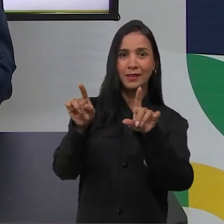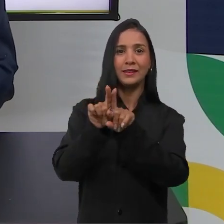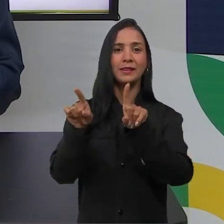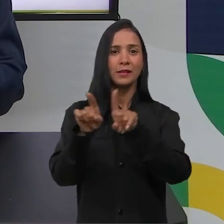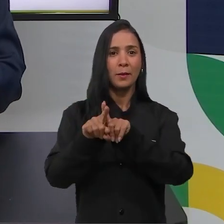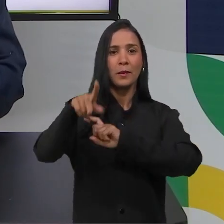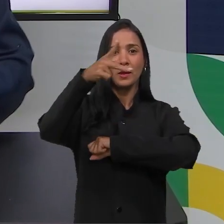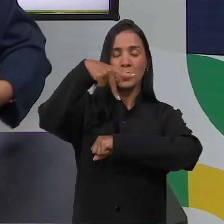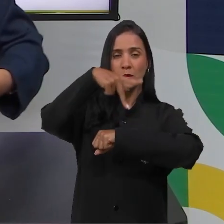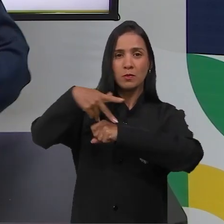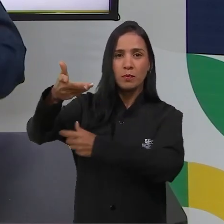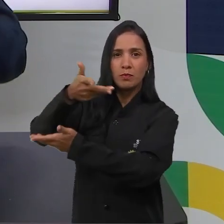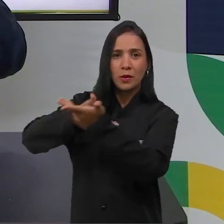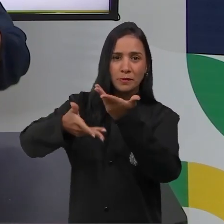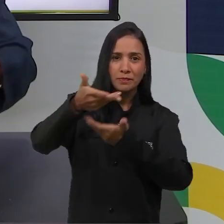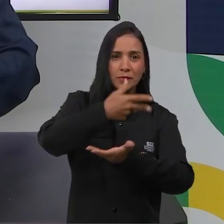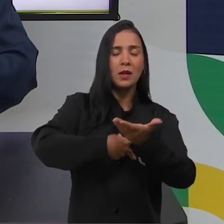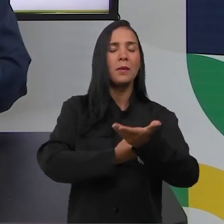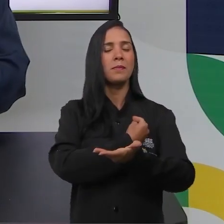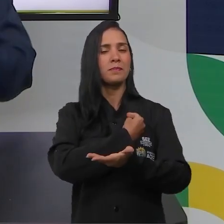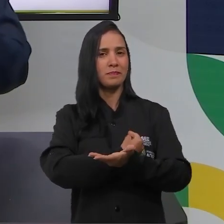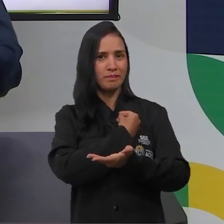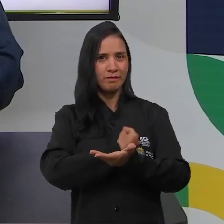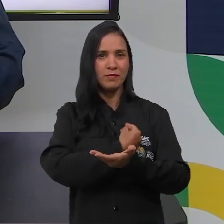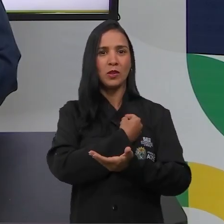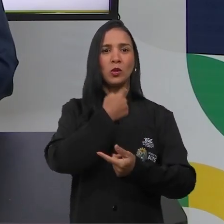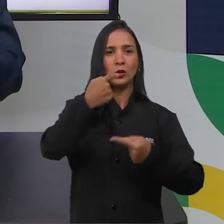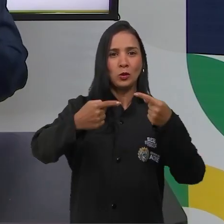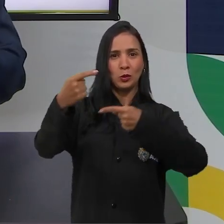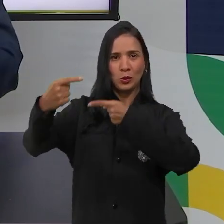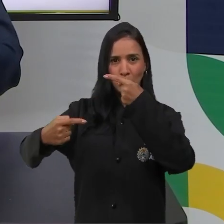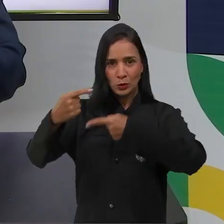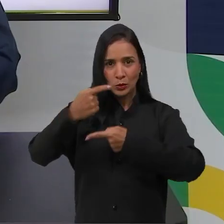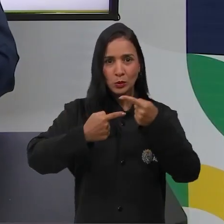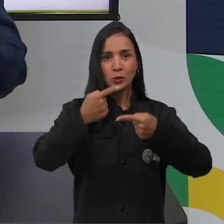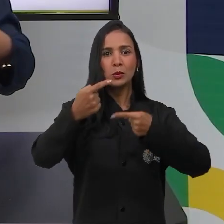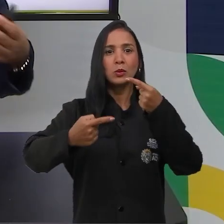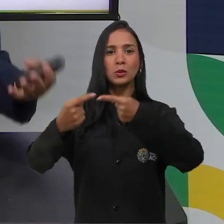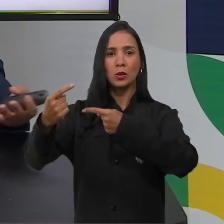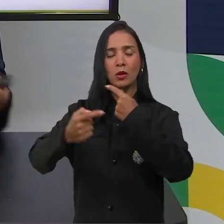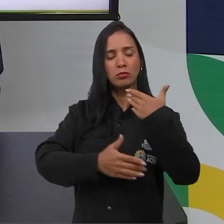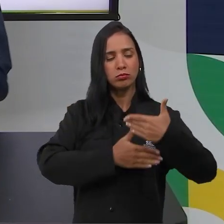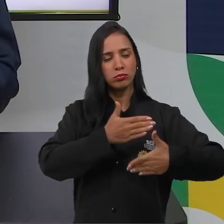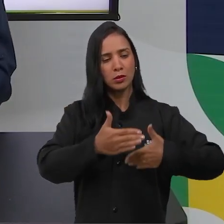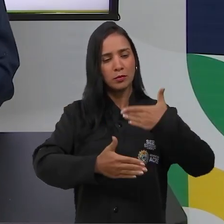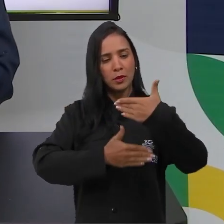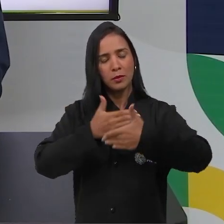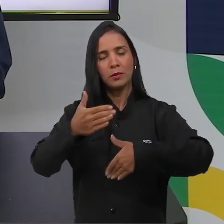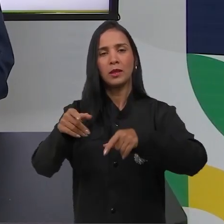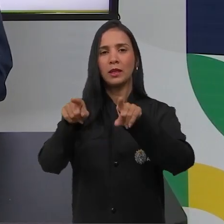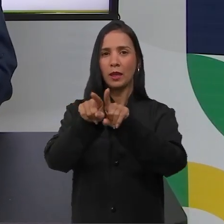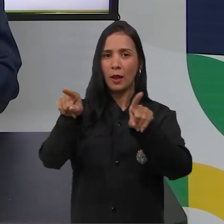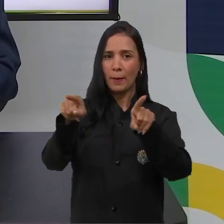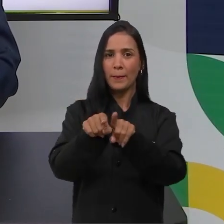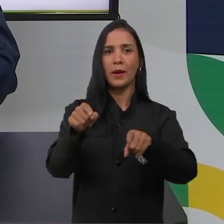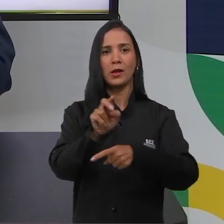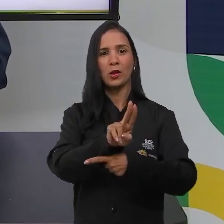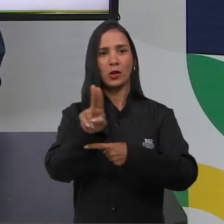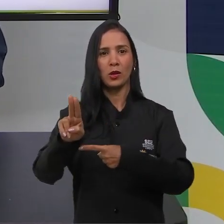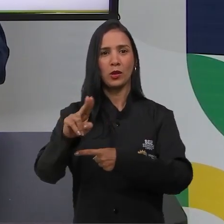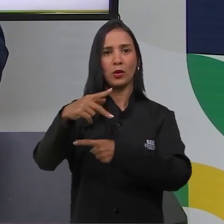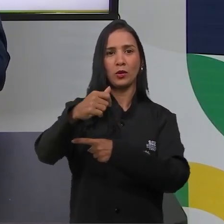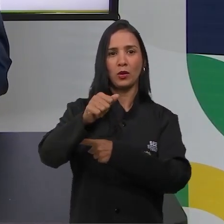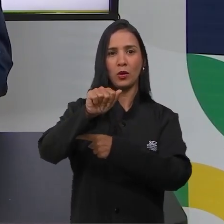grandes potências europeias que participaram aí desse processo que a gente vai chamar aí